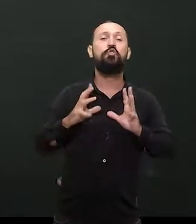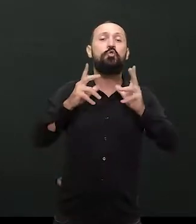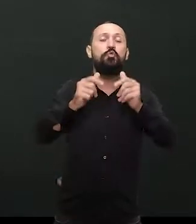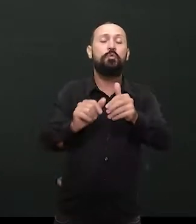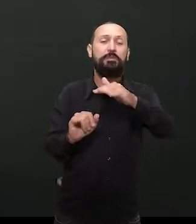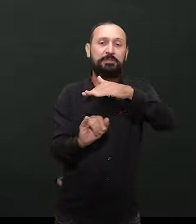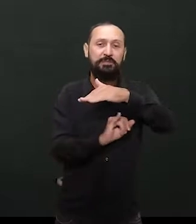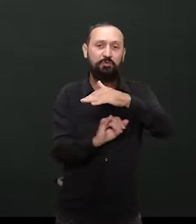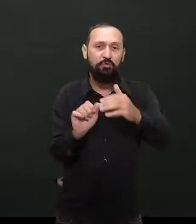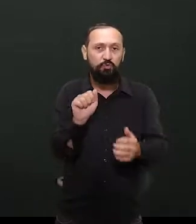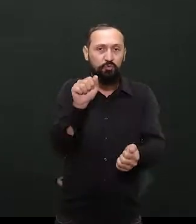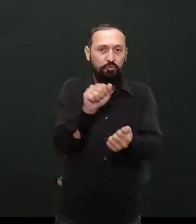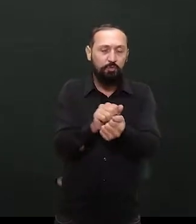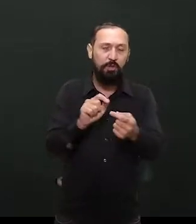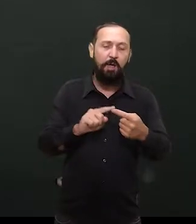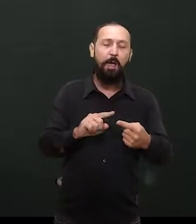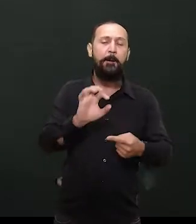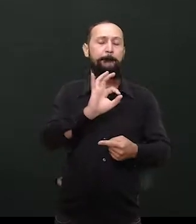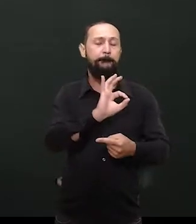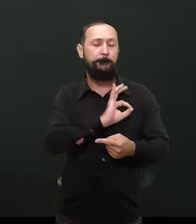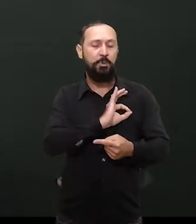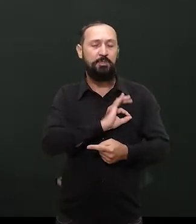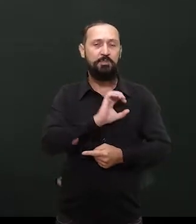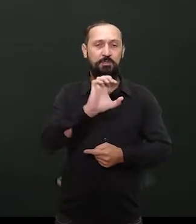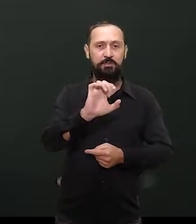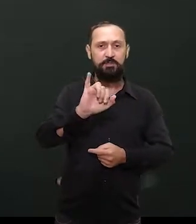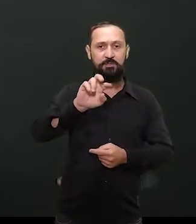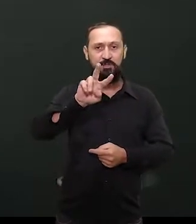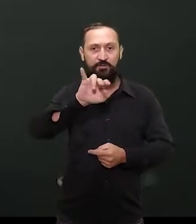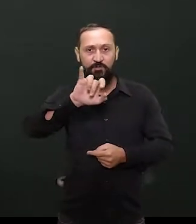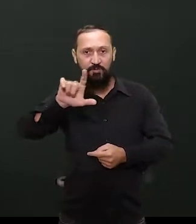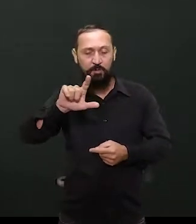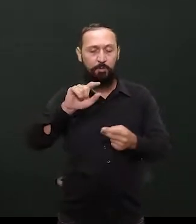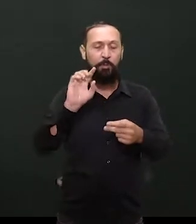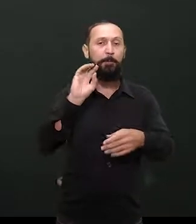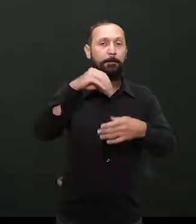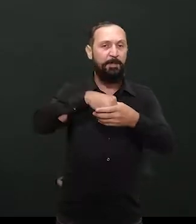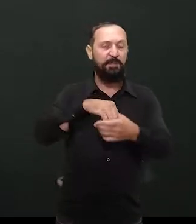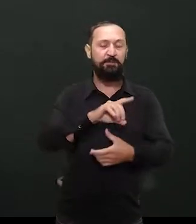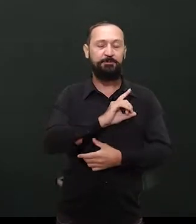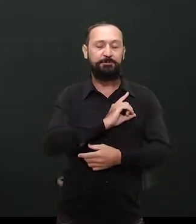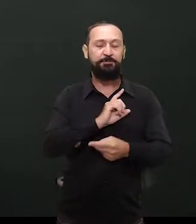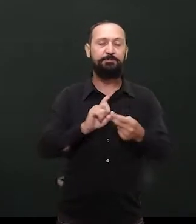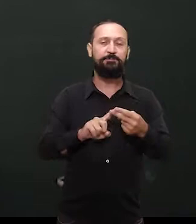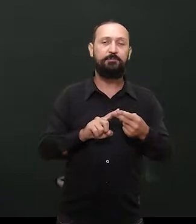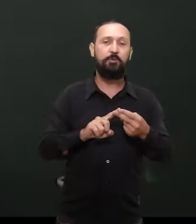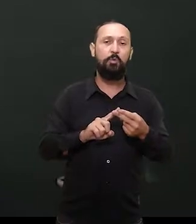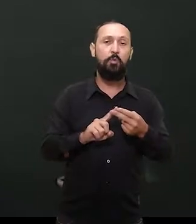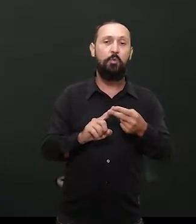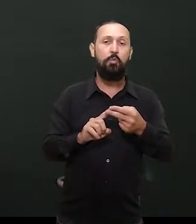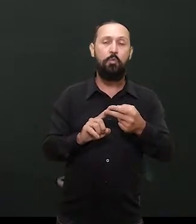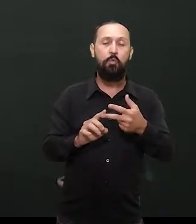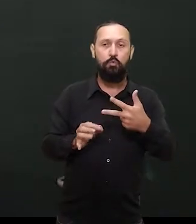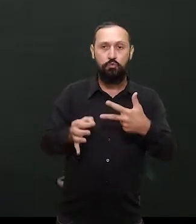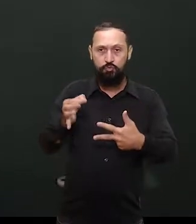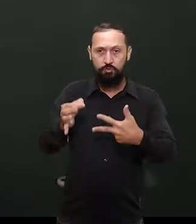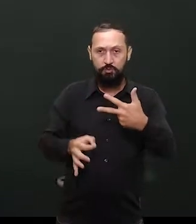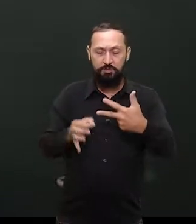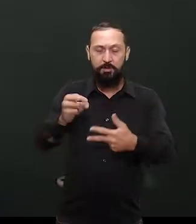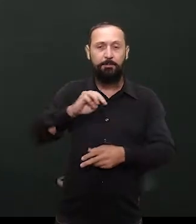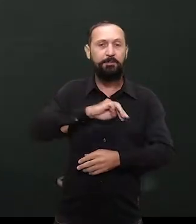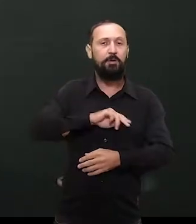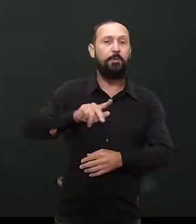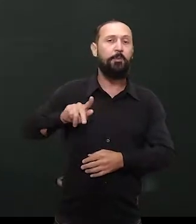praticamente todas as instituições Né desde a polícia civil na delegacia como judiciário o Ministério